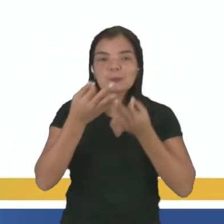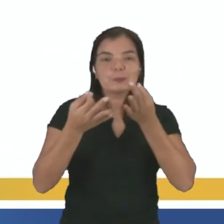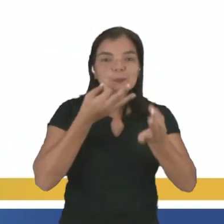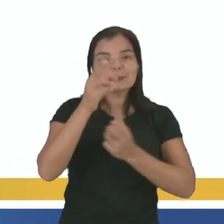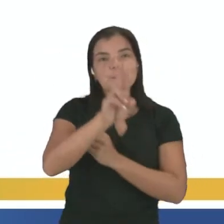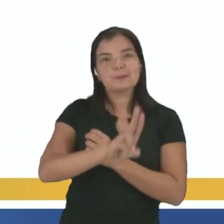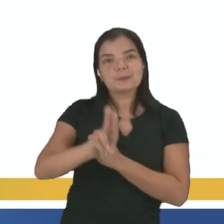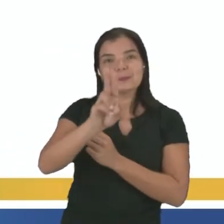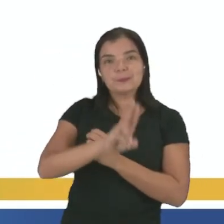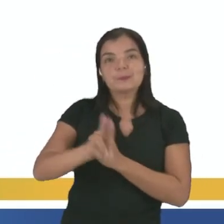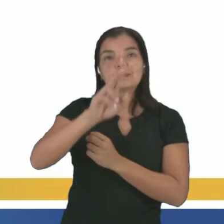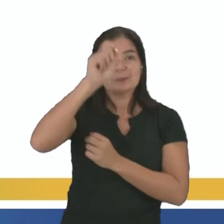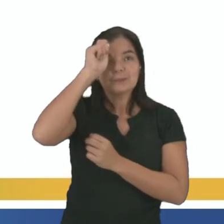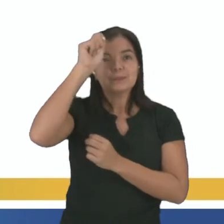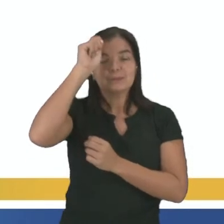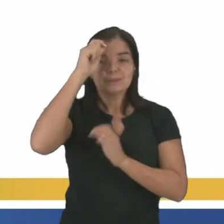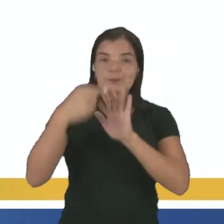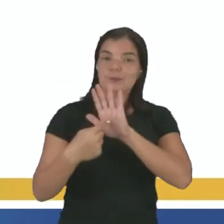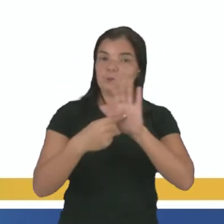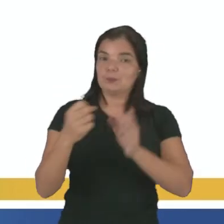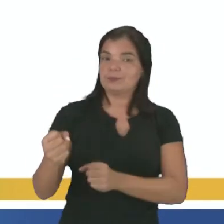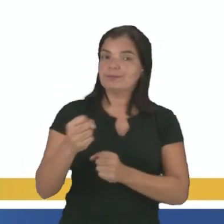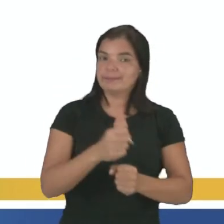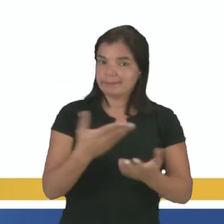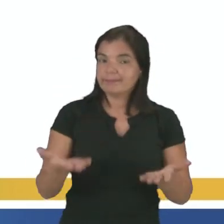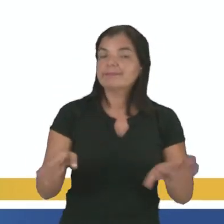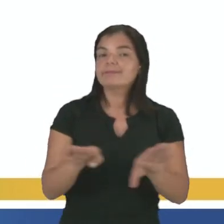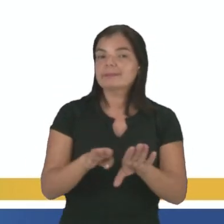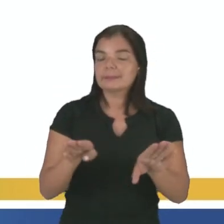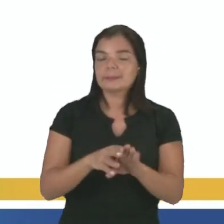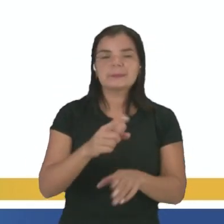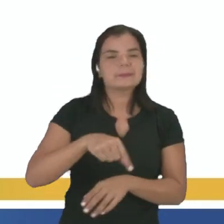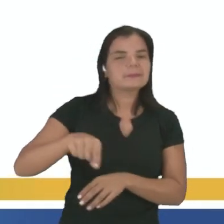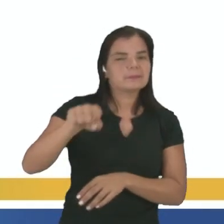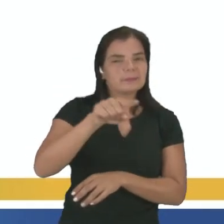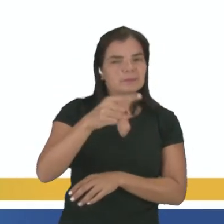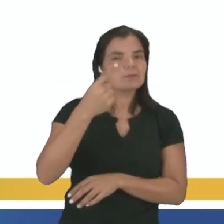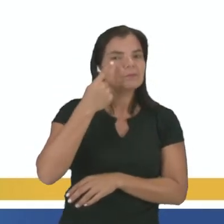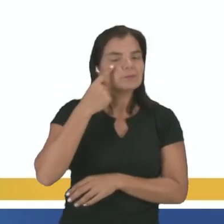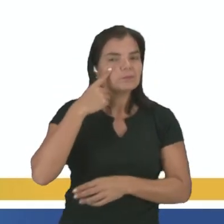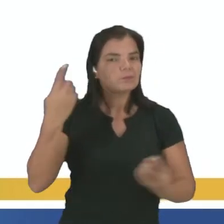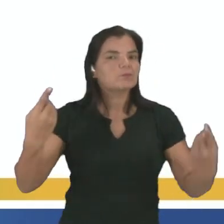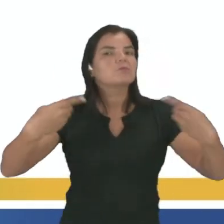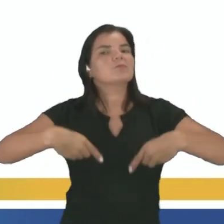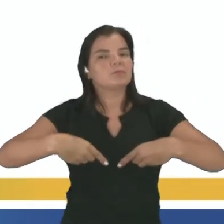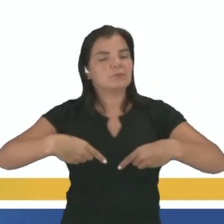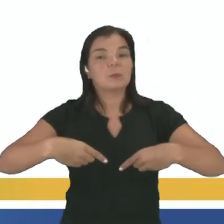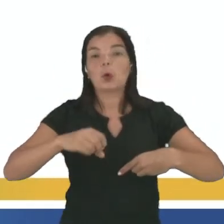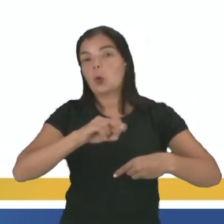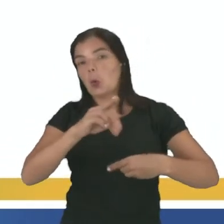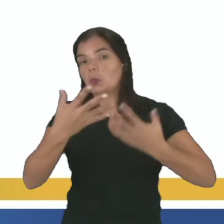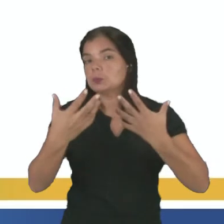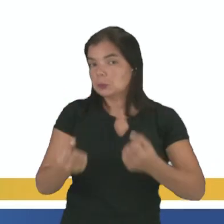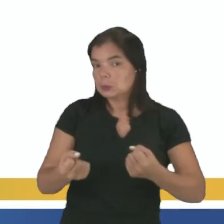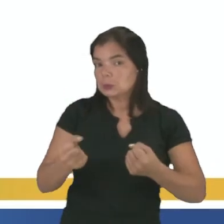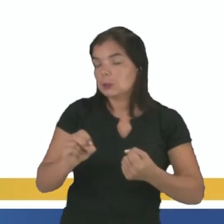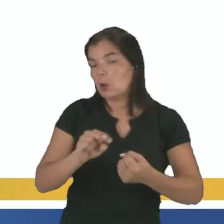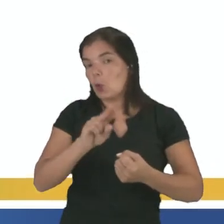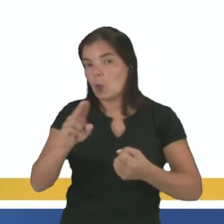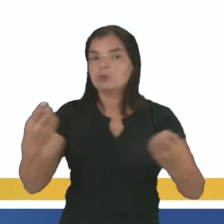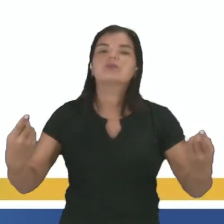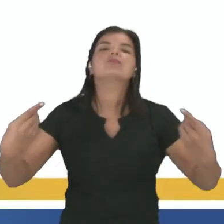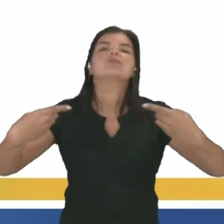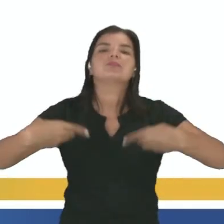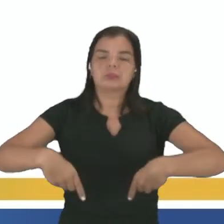argumentos utilizados por ele para defender a sua posição e que você vai, contrapor, ou concordar ou